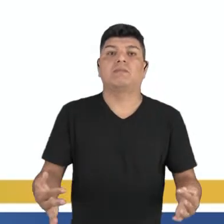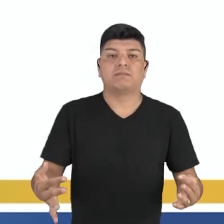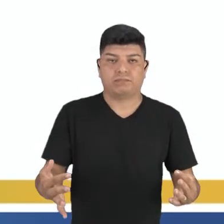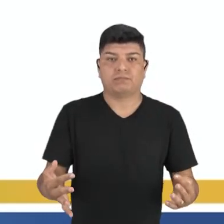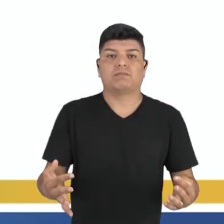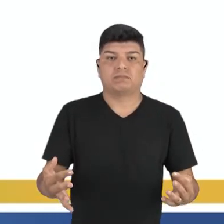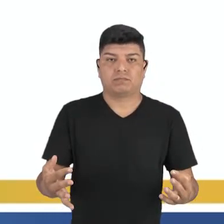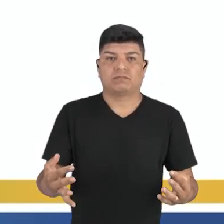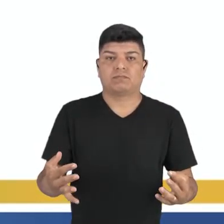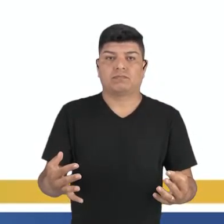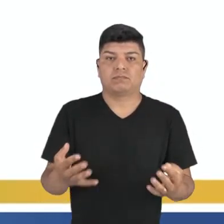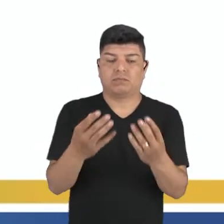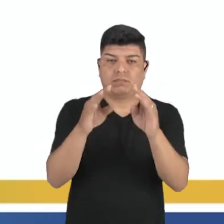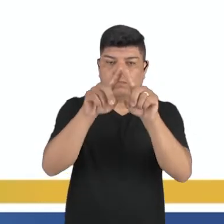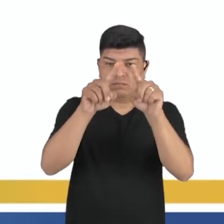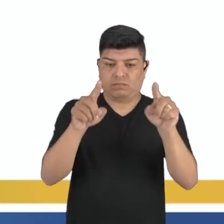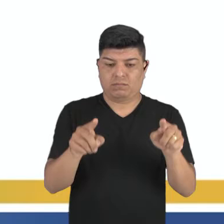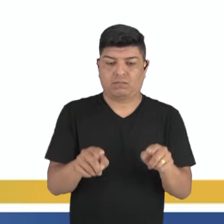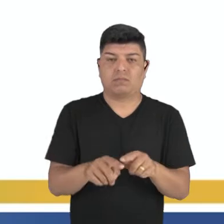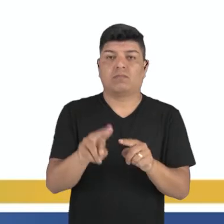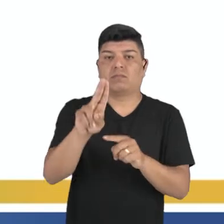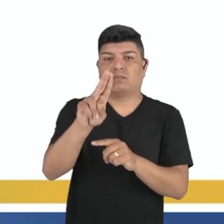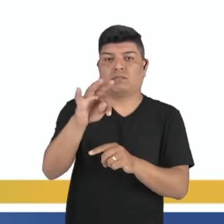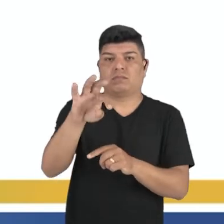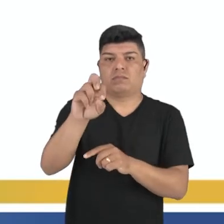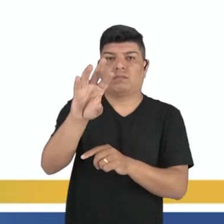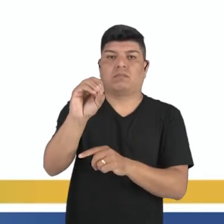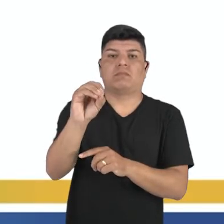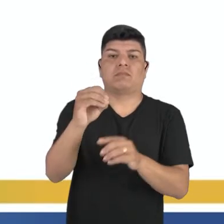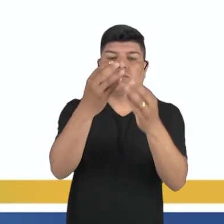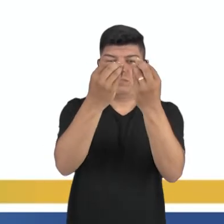levando parte dessa parede, né, junto com a menstruação.